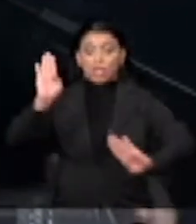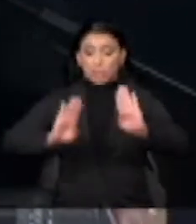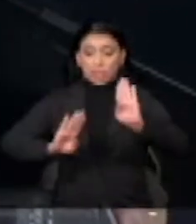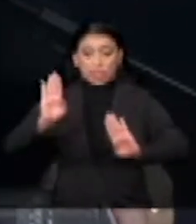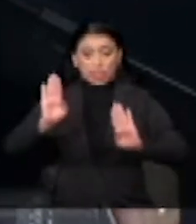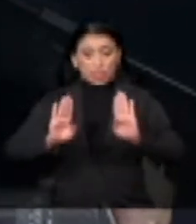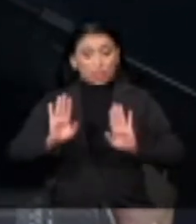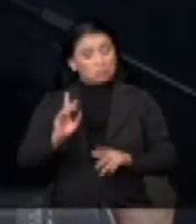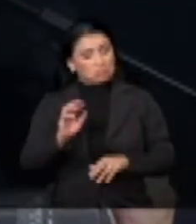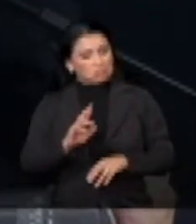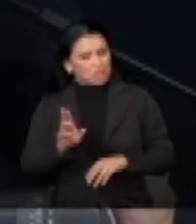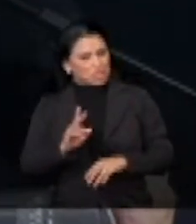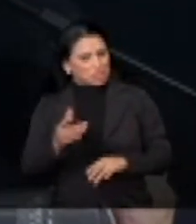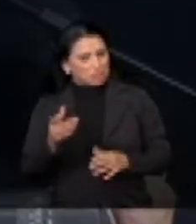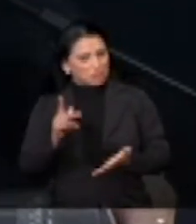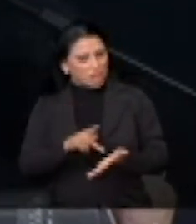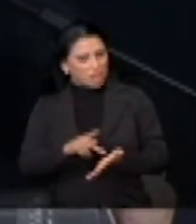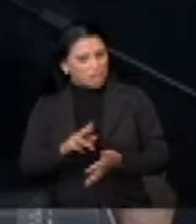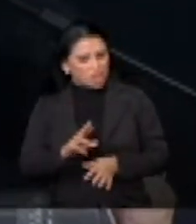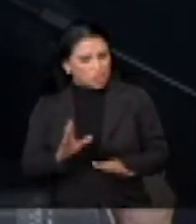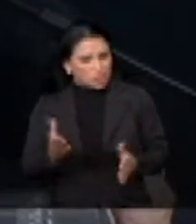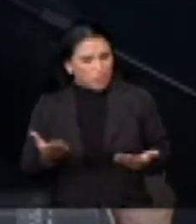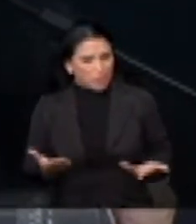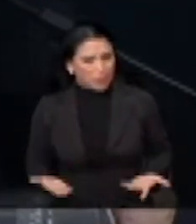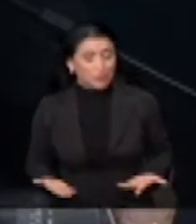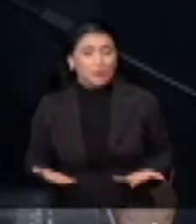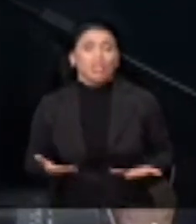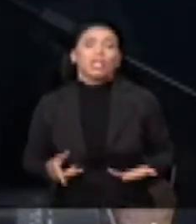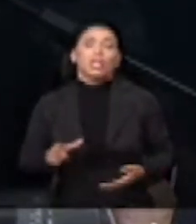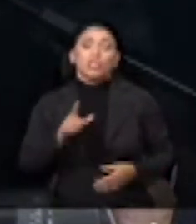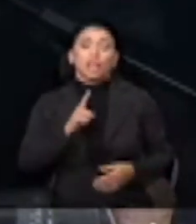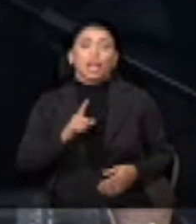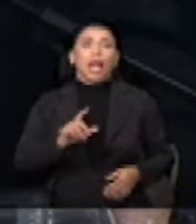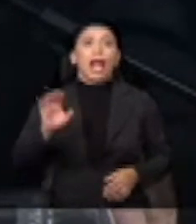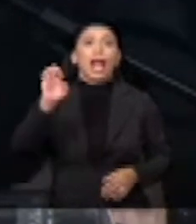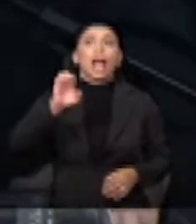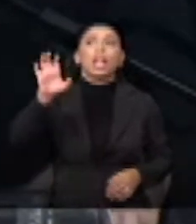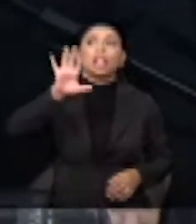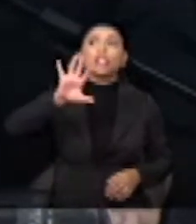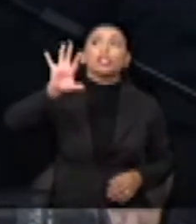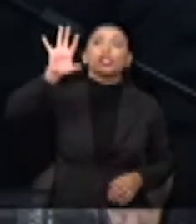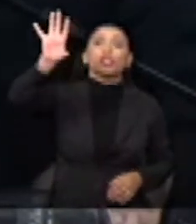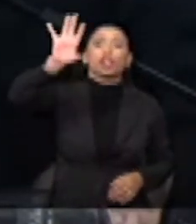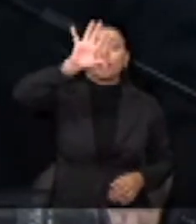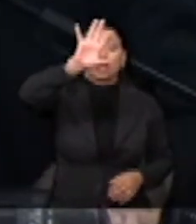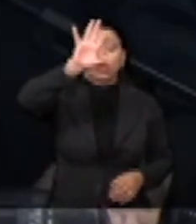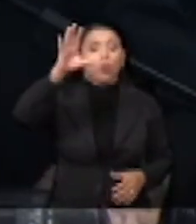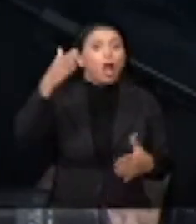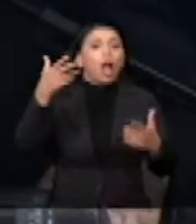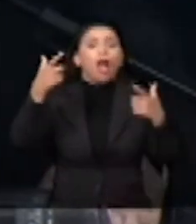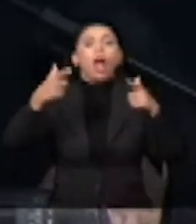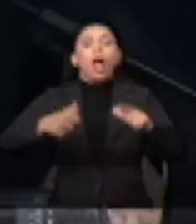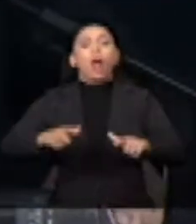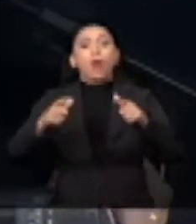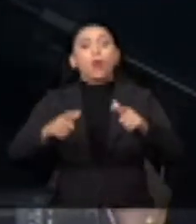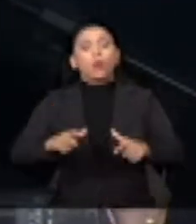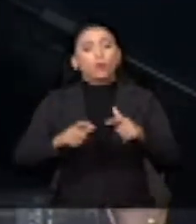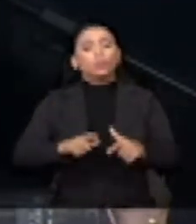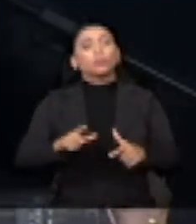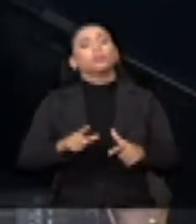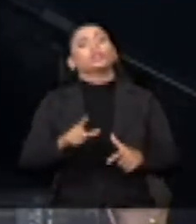não seja ele estabelece a região onde se deve abrir o curso de medicina e quais os